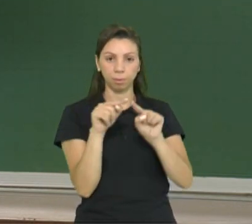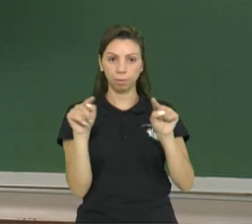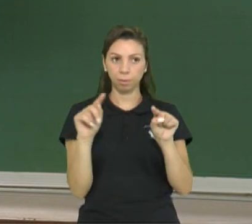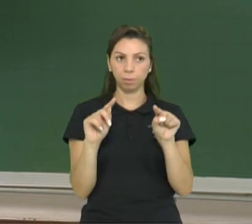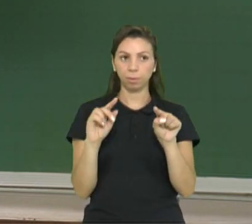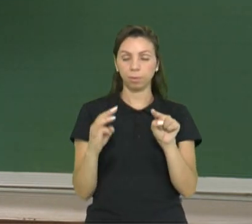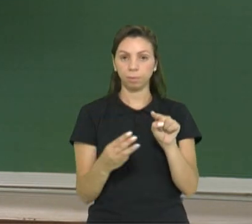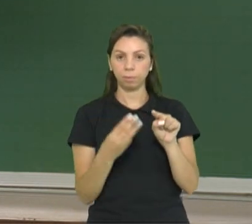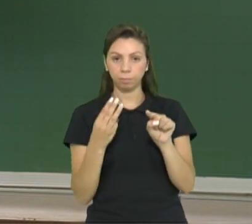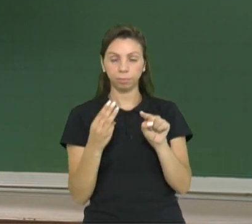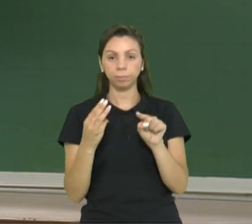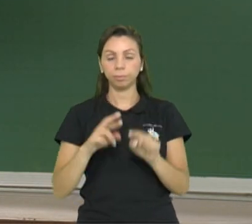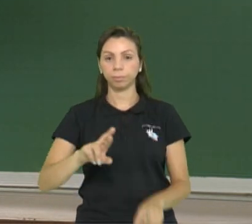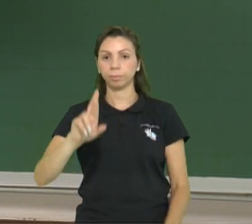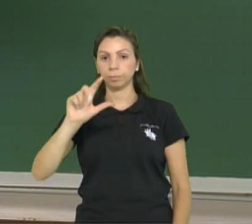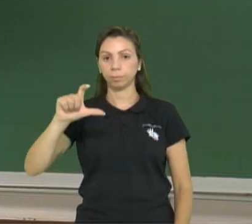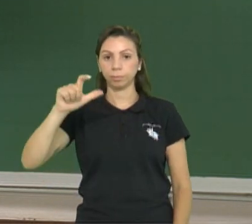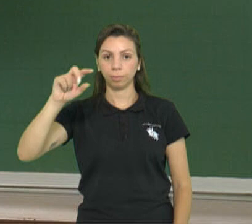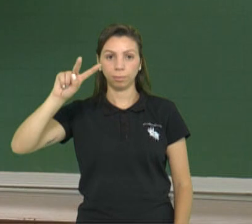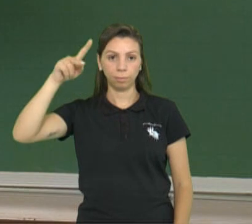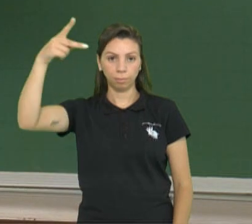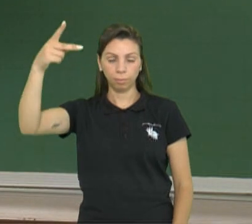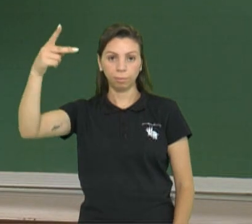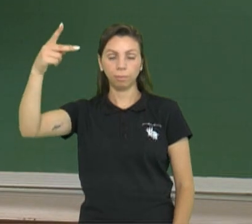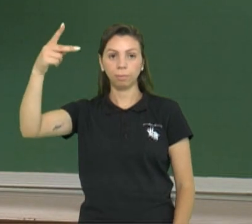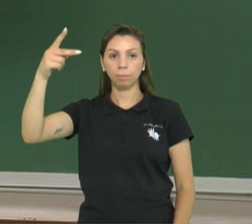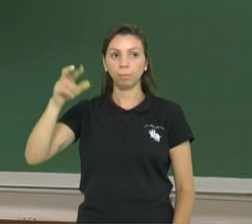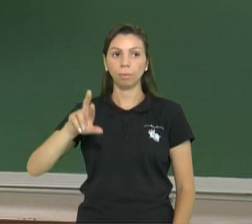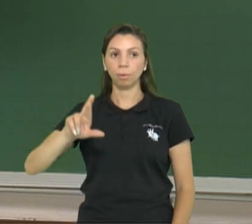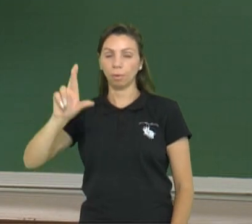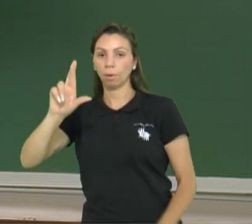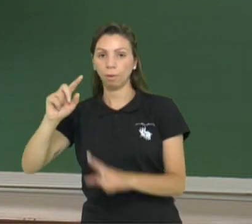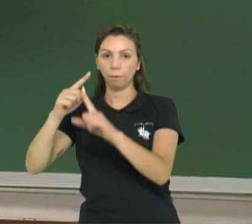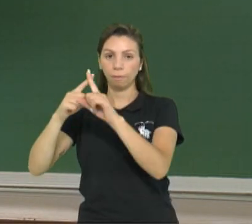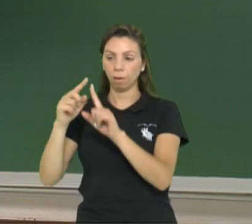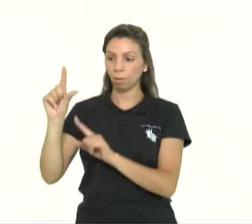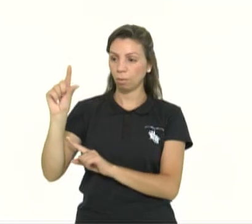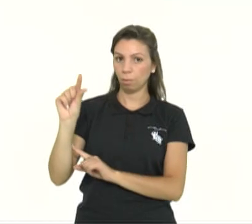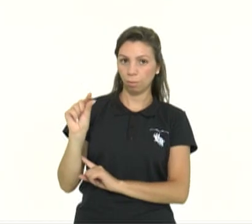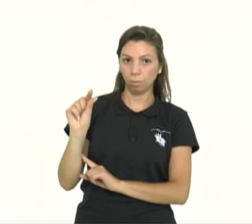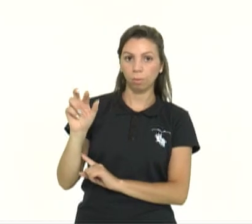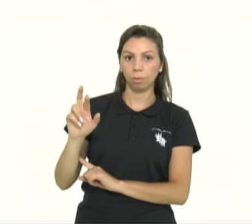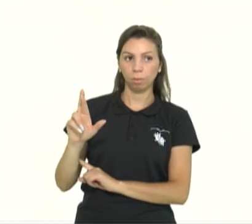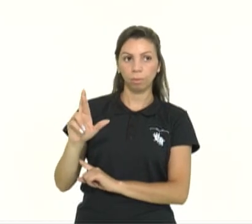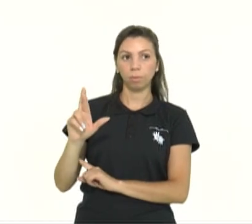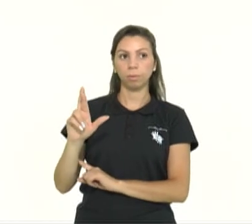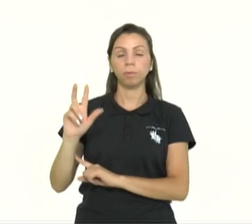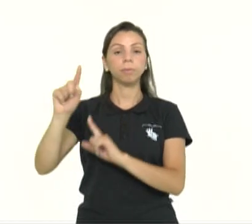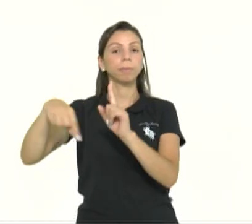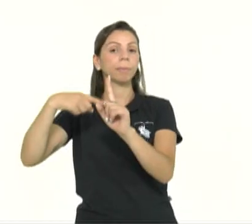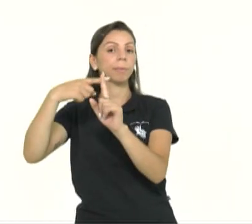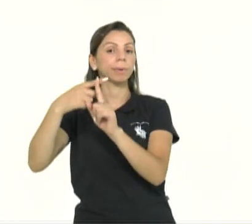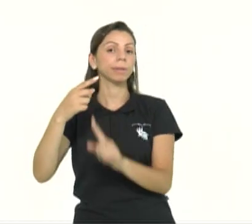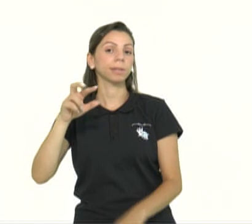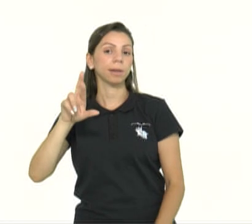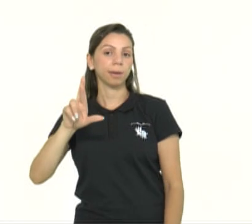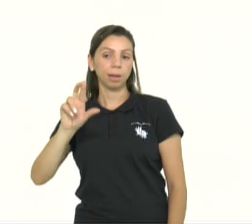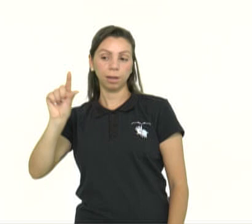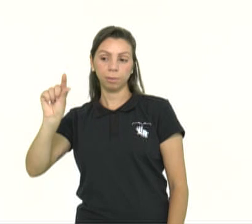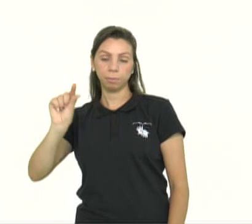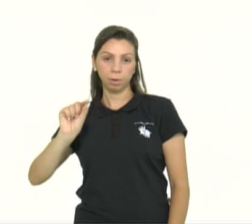πh sobre 3, raio maior ao quadrado, raio maior vezes raio menor, mais o raio menor ao